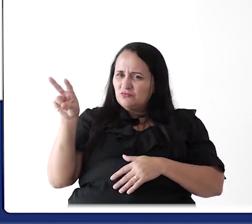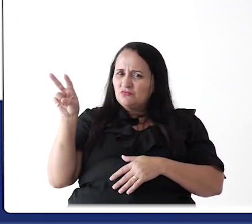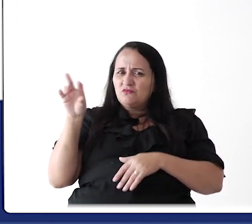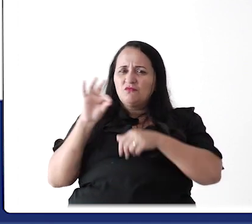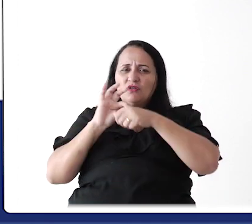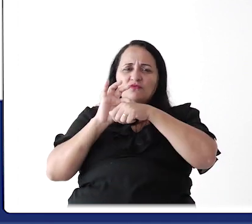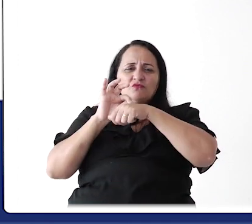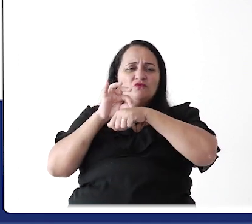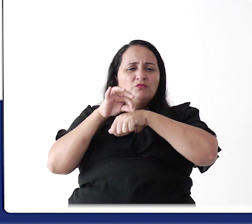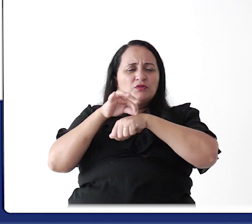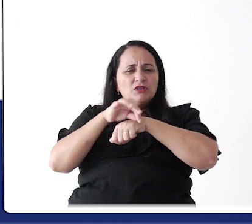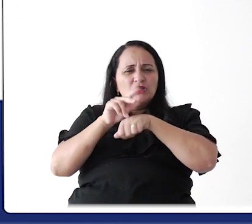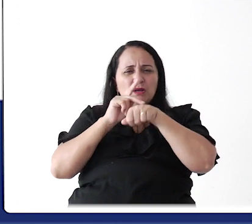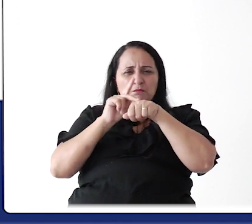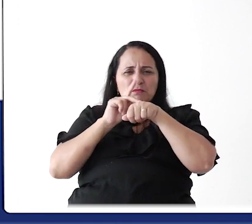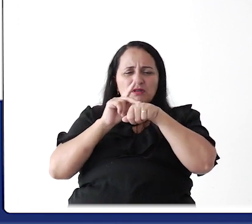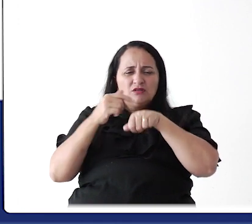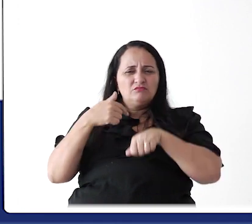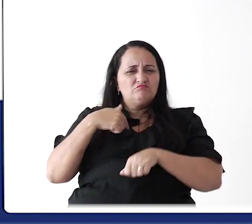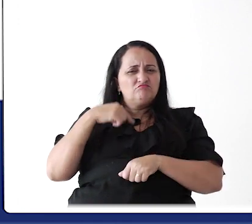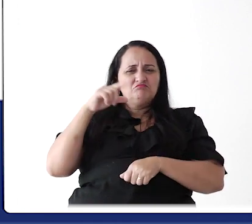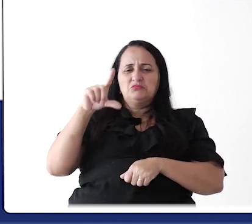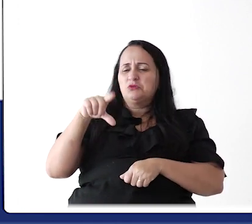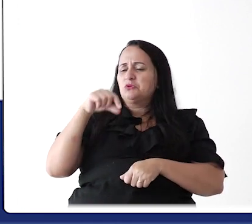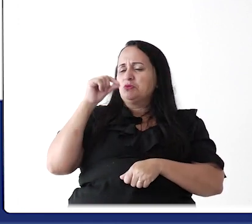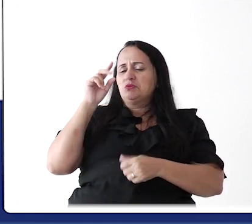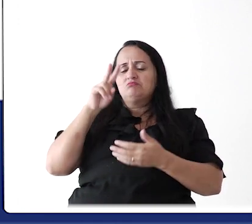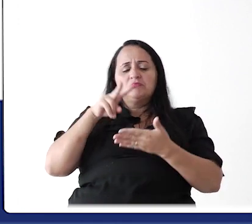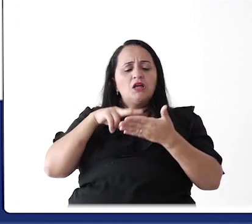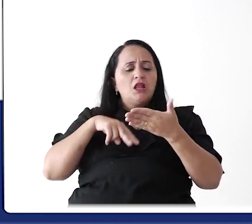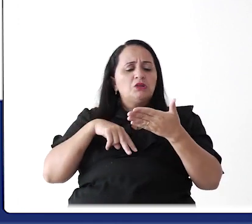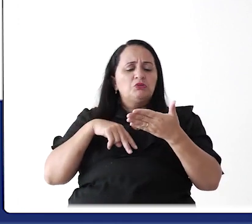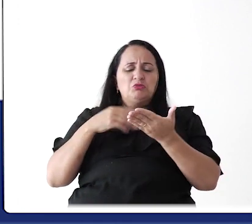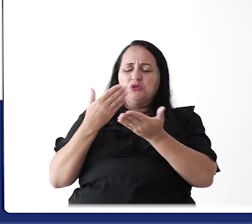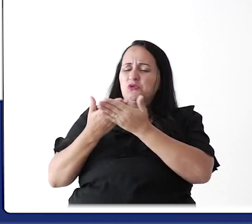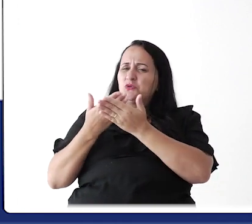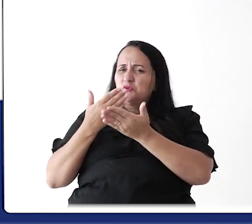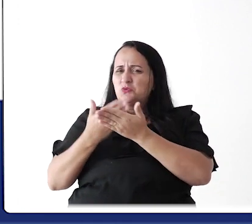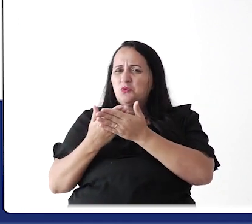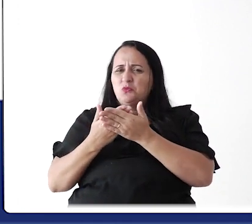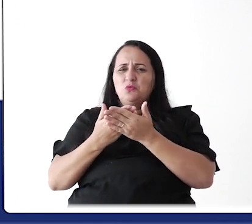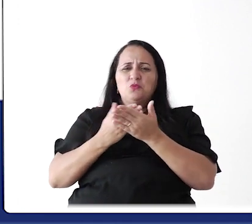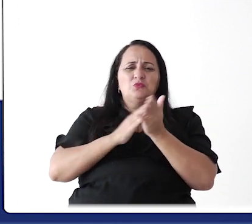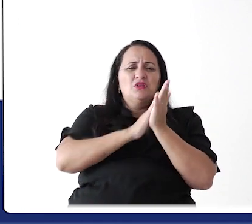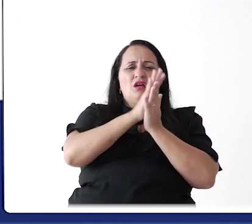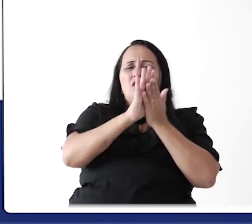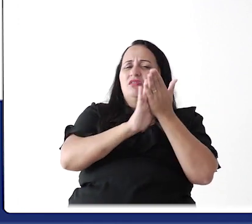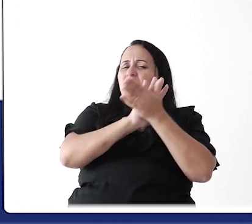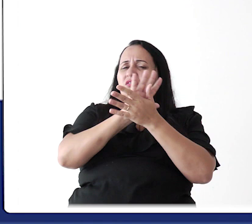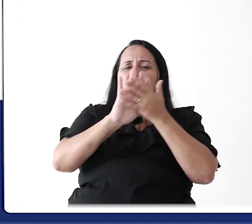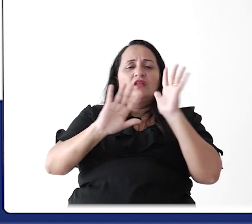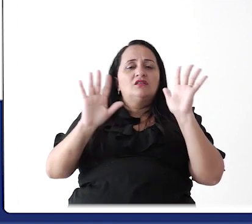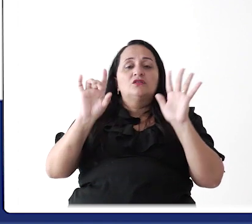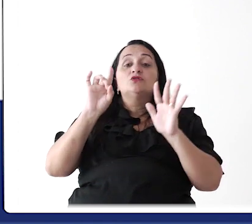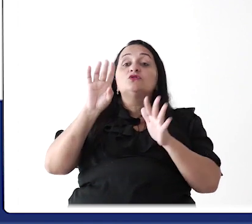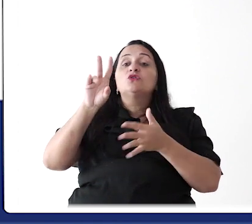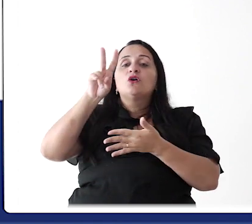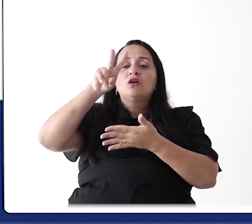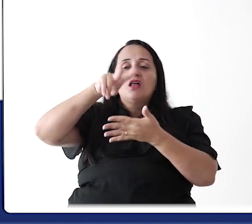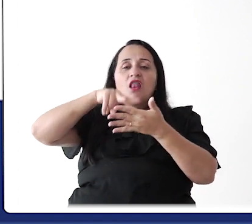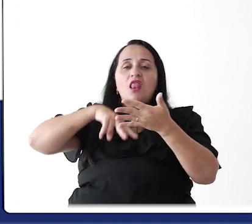meu lazer passou a ser a leitura. Nada de estudo, nada de busca do saber. Ler para